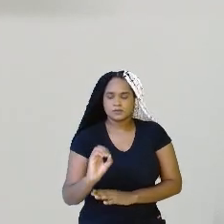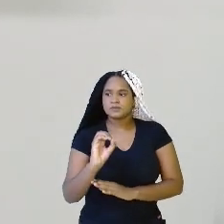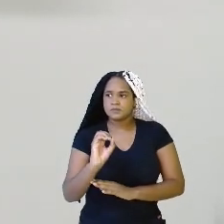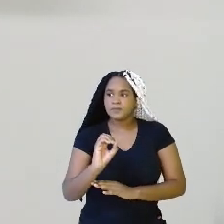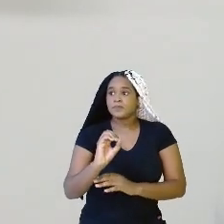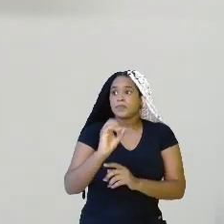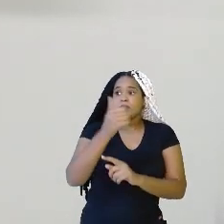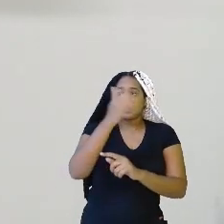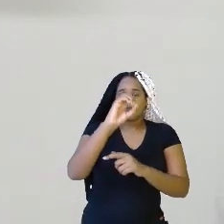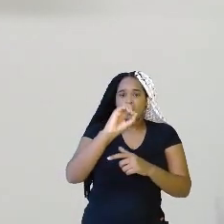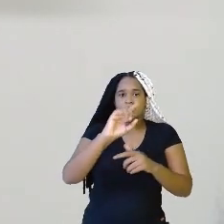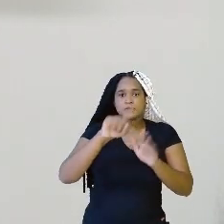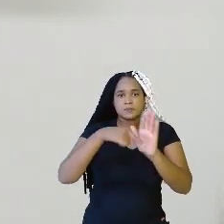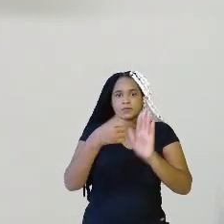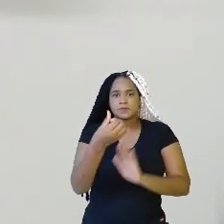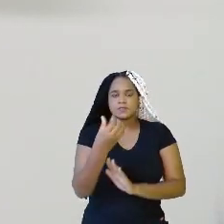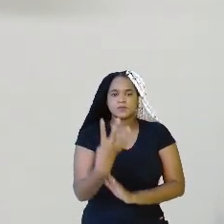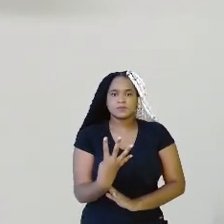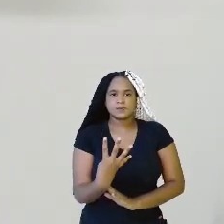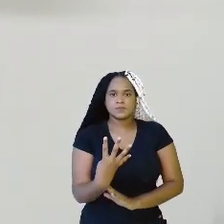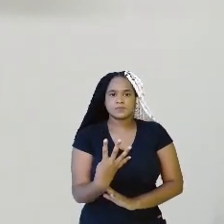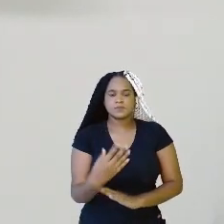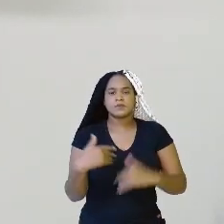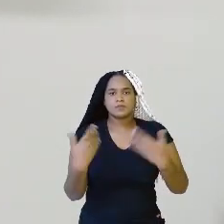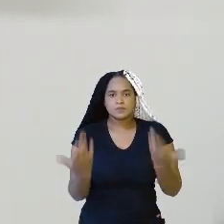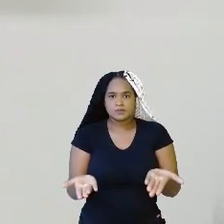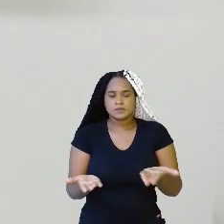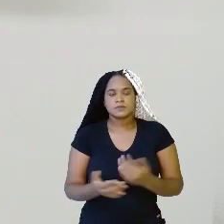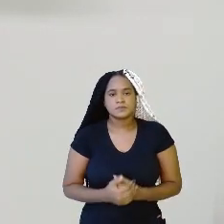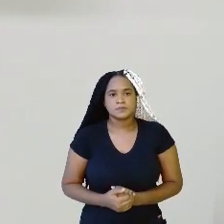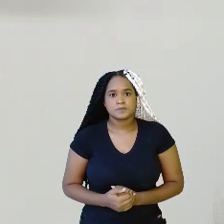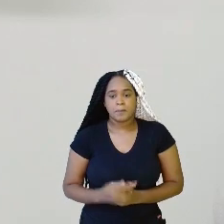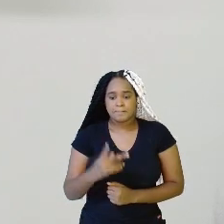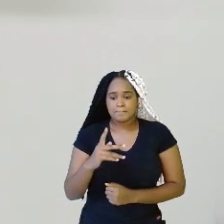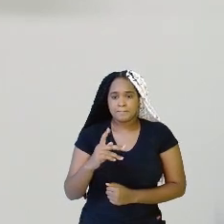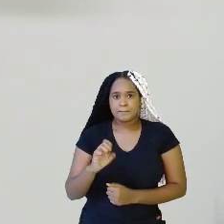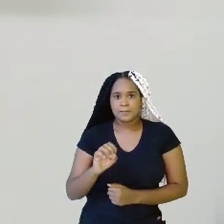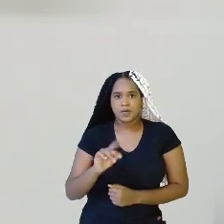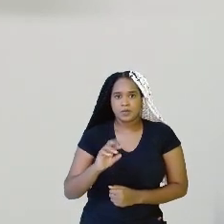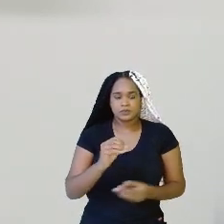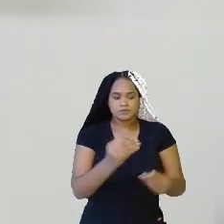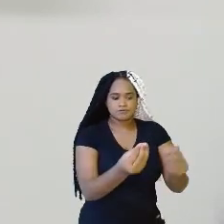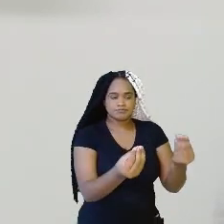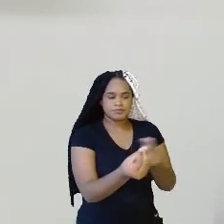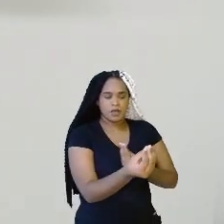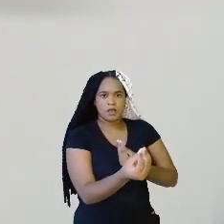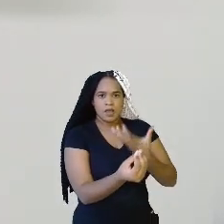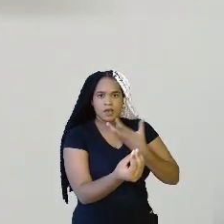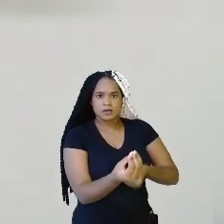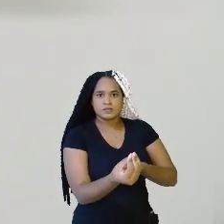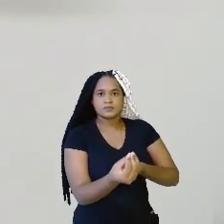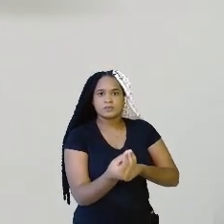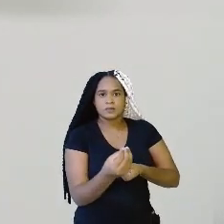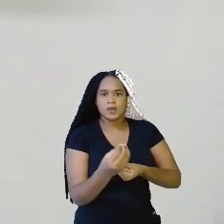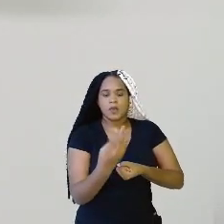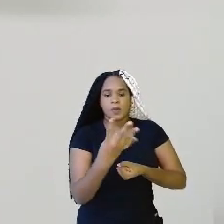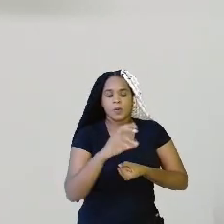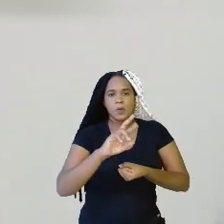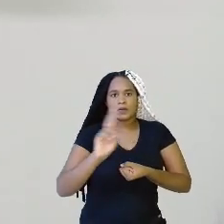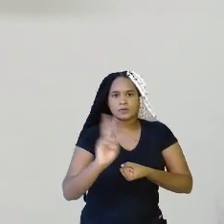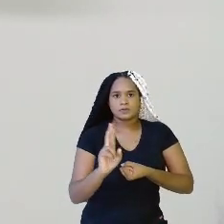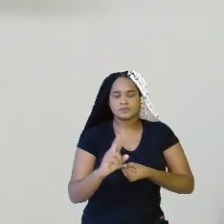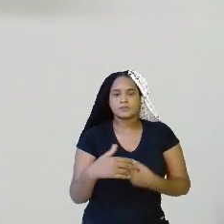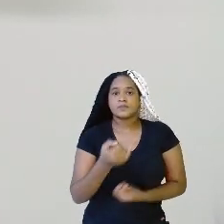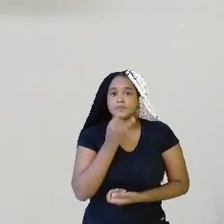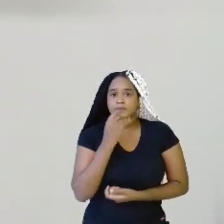10 menos 6, 4. Ele vai receber de troco R$4. Exemplo